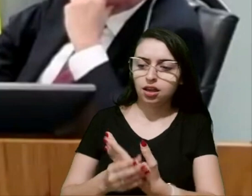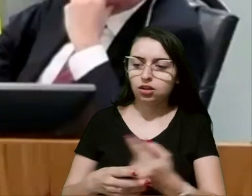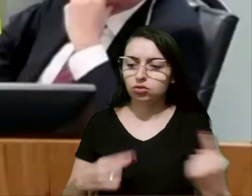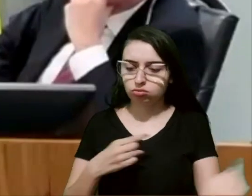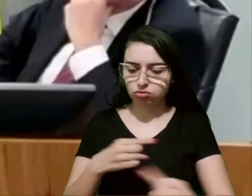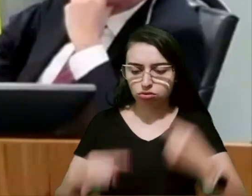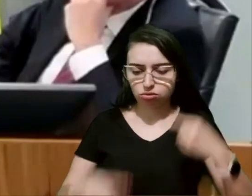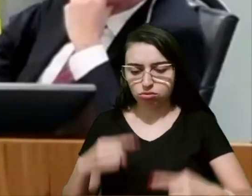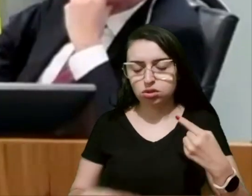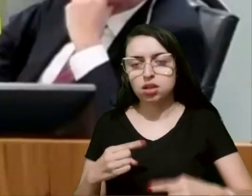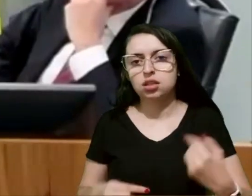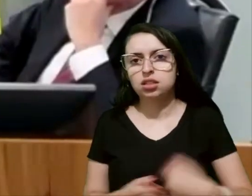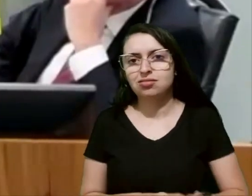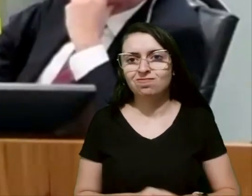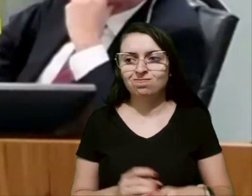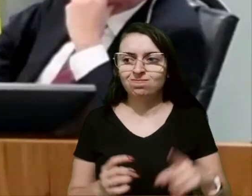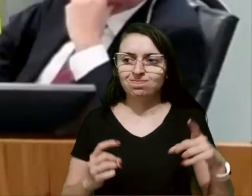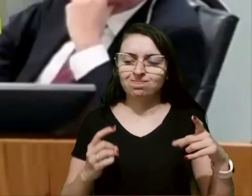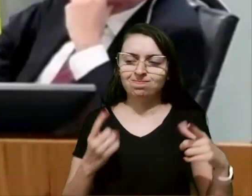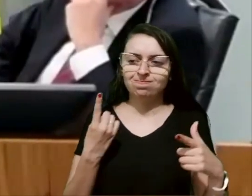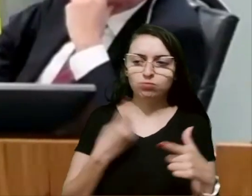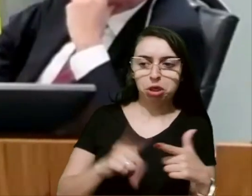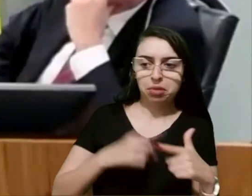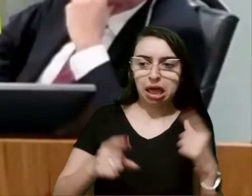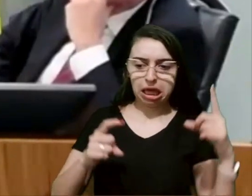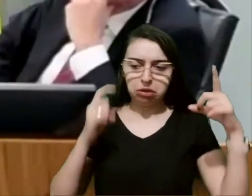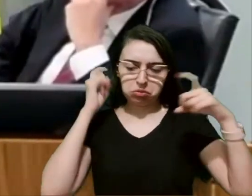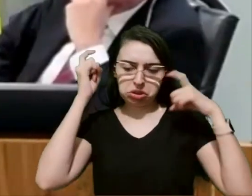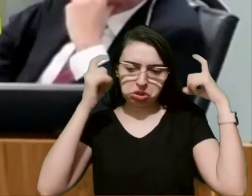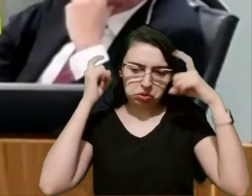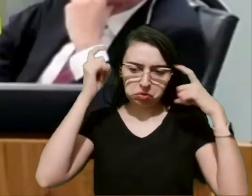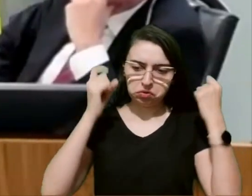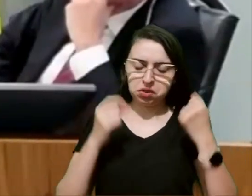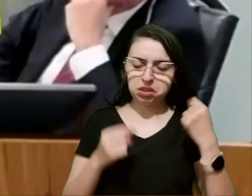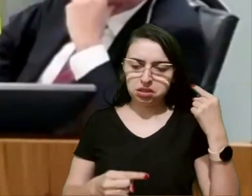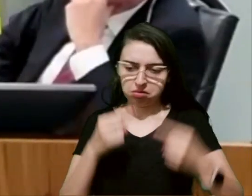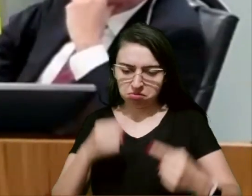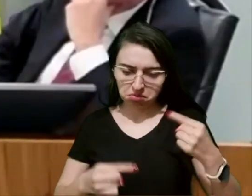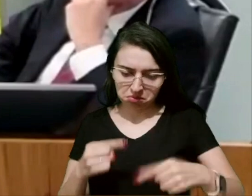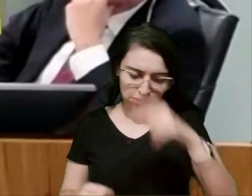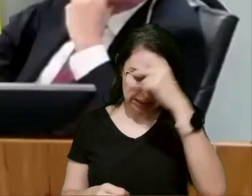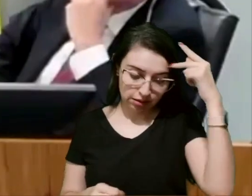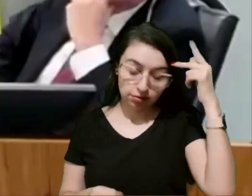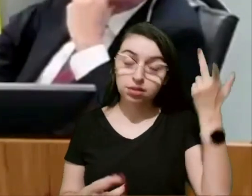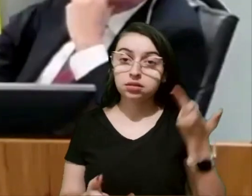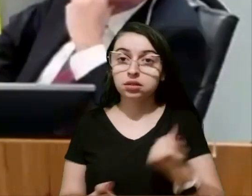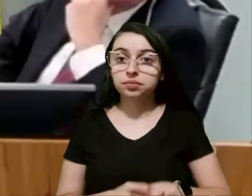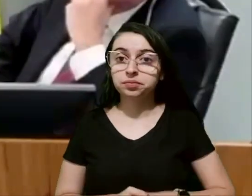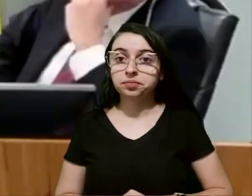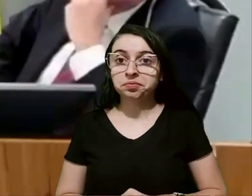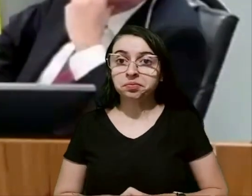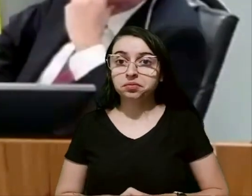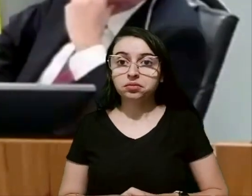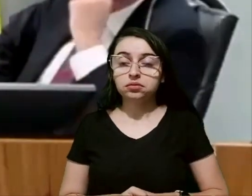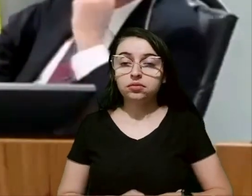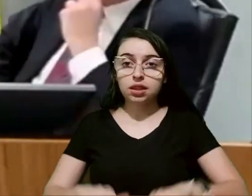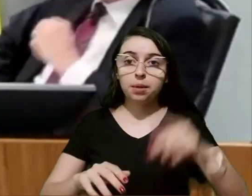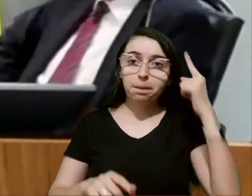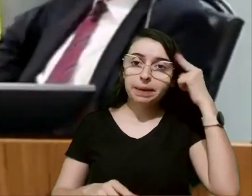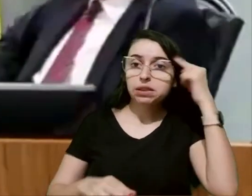dentro do judiciário discussões, incerteza, no sentido de que há divergências, as pessoas estão debatendo, né?